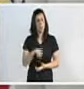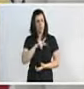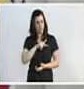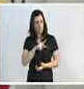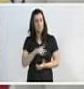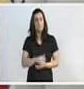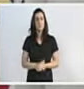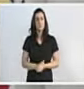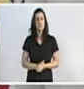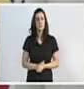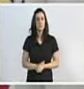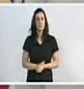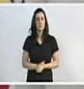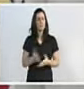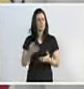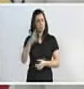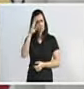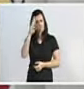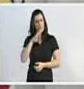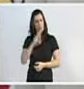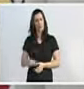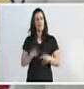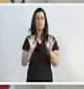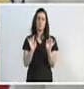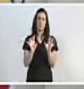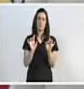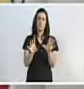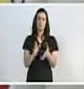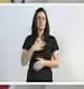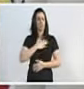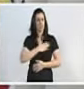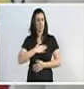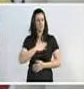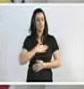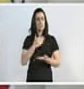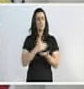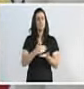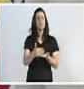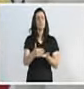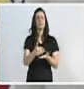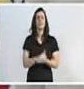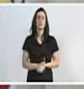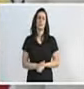nessa terça-feira, essa tarde especial, eu gostaria aqui inicialmente de